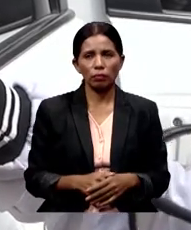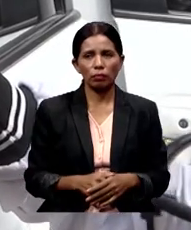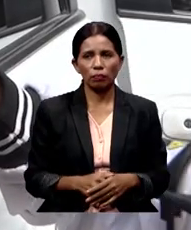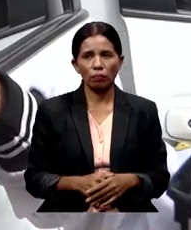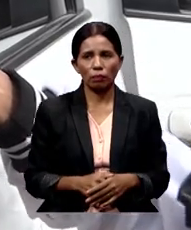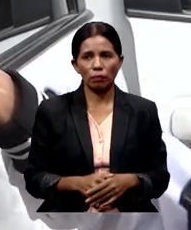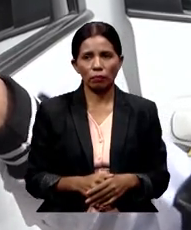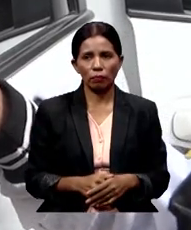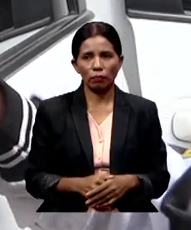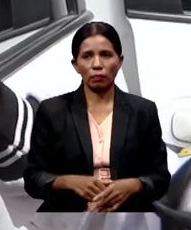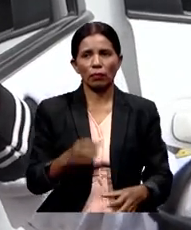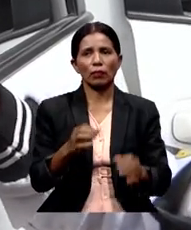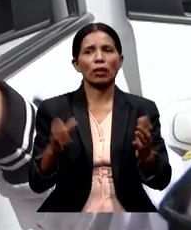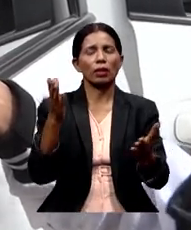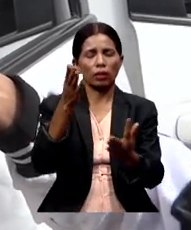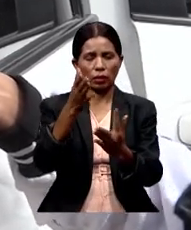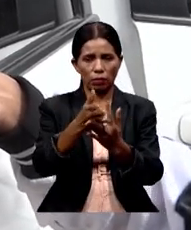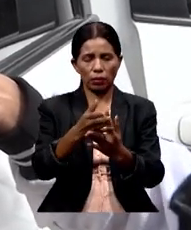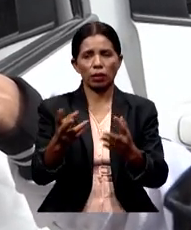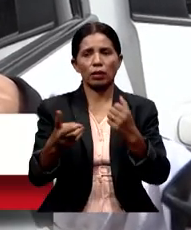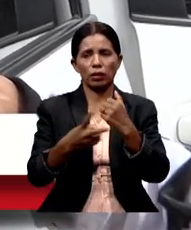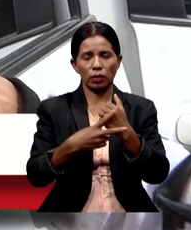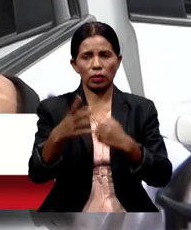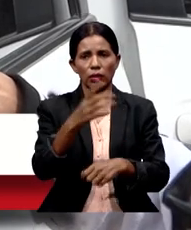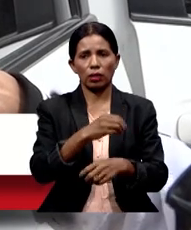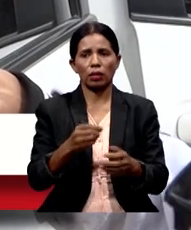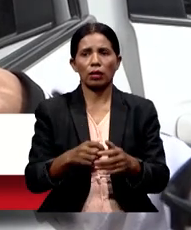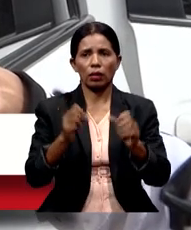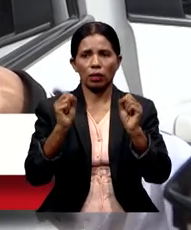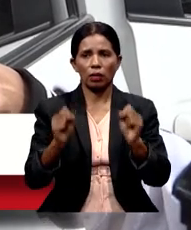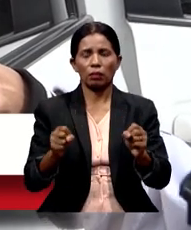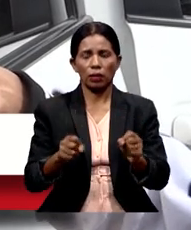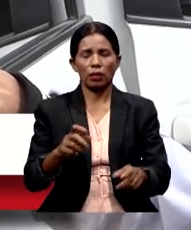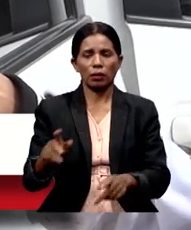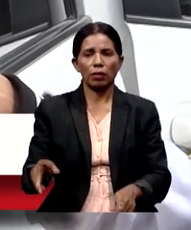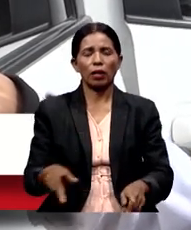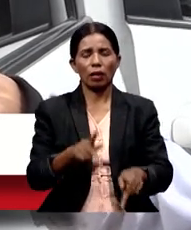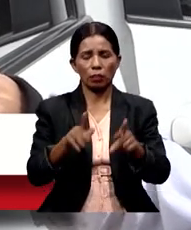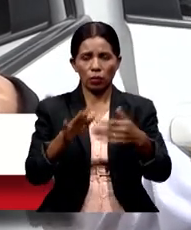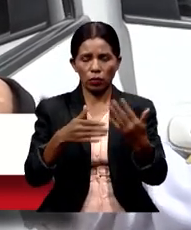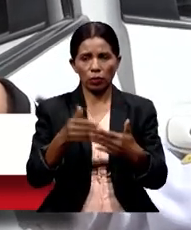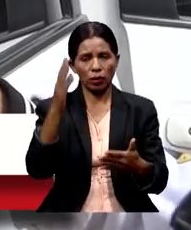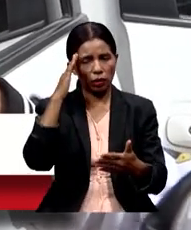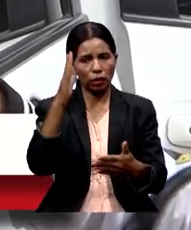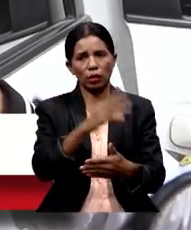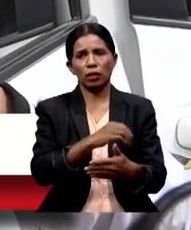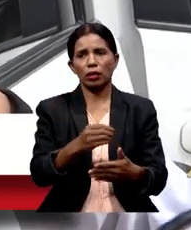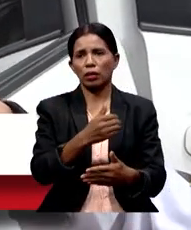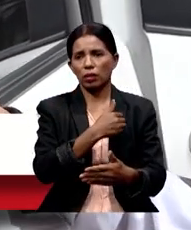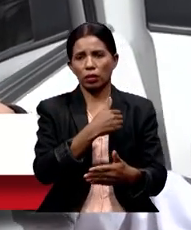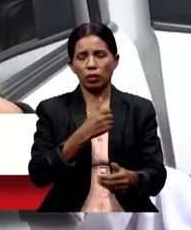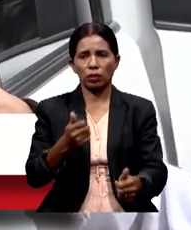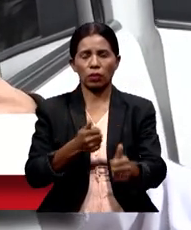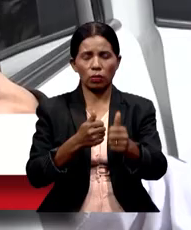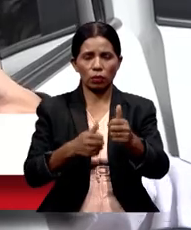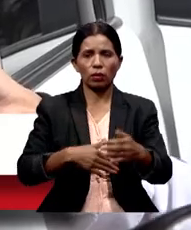Quando acusação tá mão na ba o arquiva, né? Belle público belle hatene. Mas quando ne fazer ne kan ne la tu tu